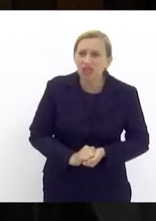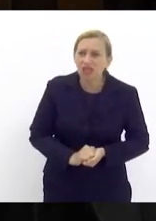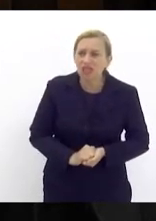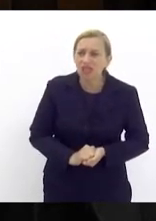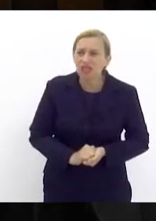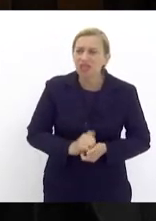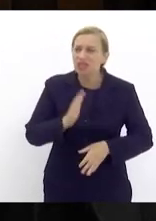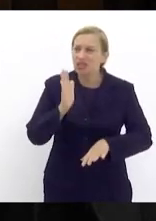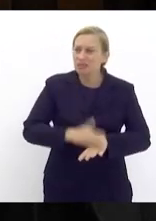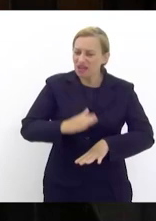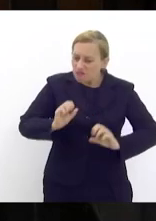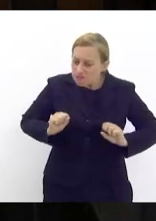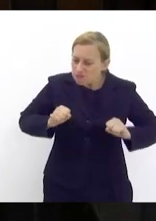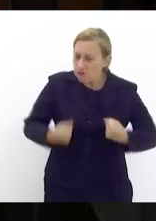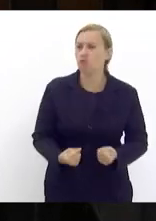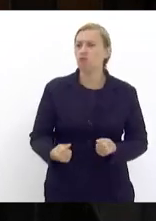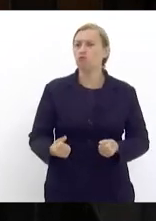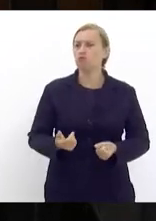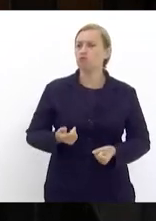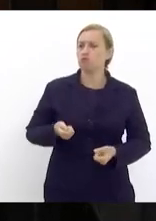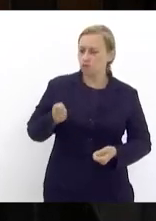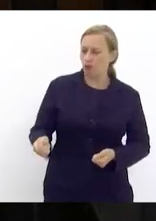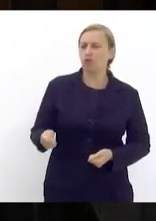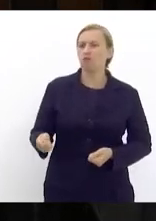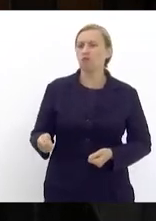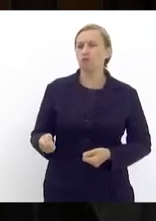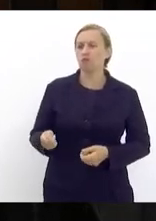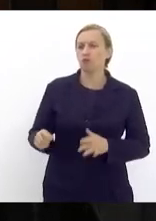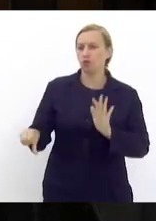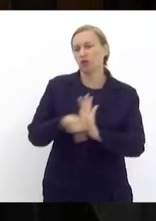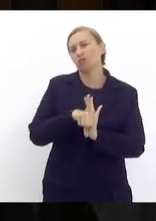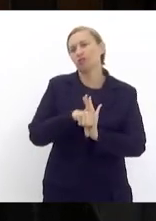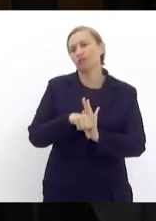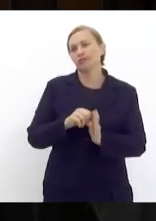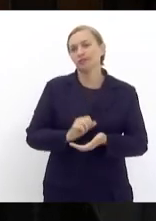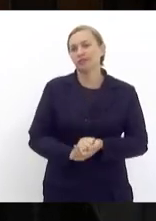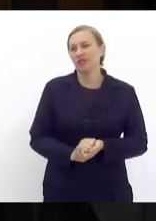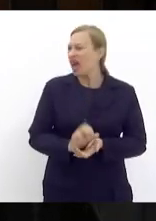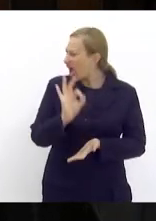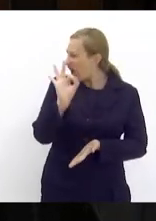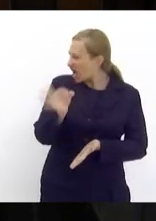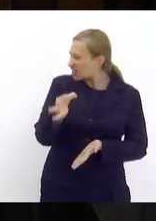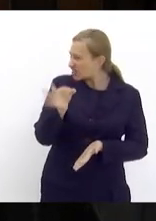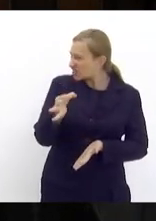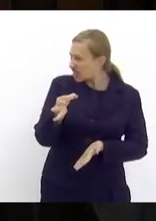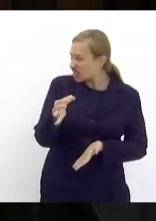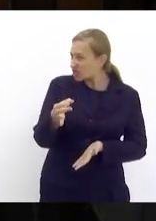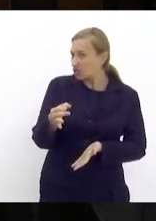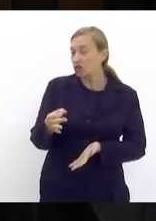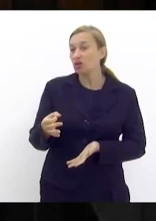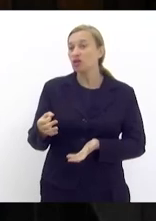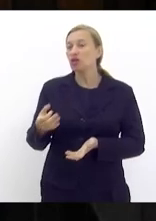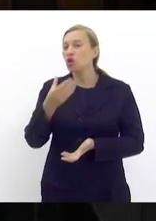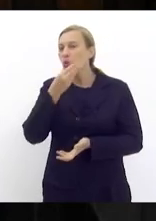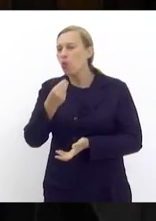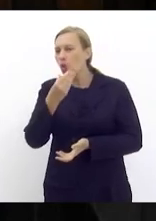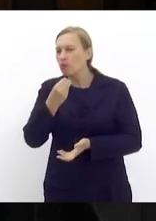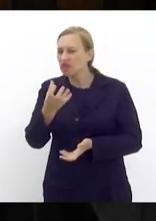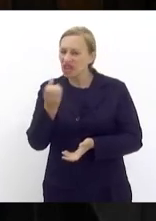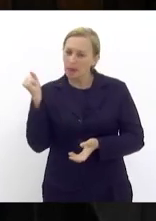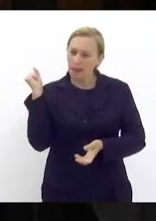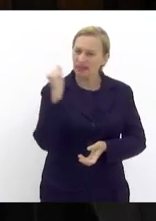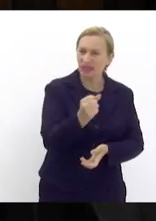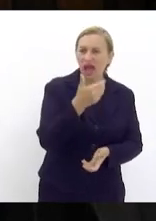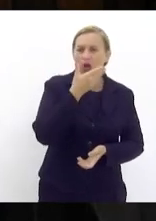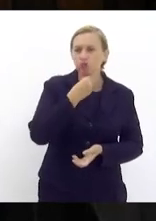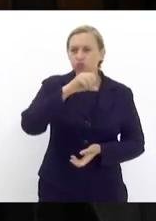ser mais severos com esses crimes. É óbvio que o cara que tenta matar o padrasto, que o